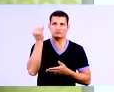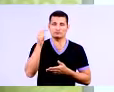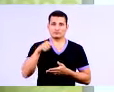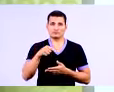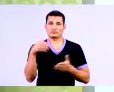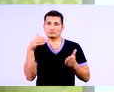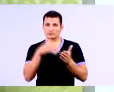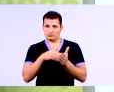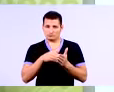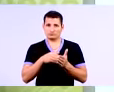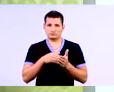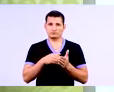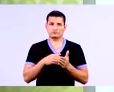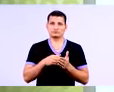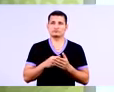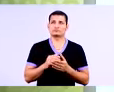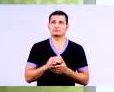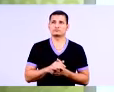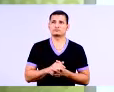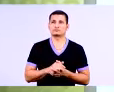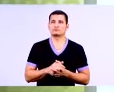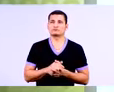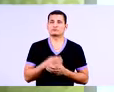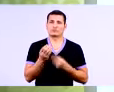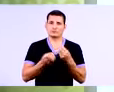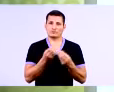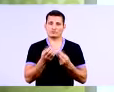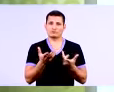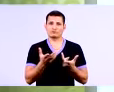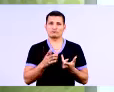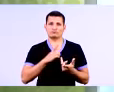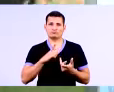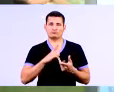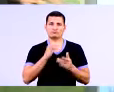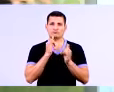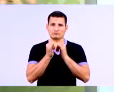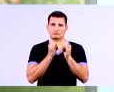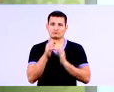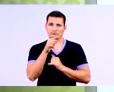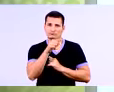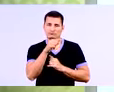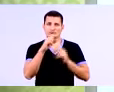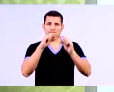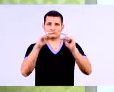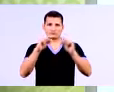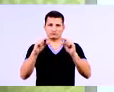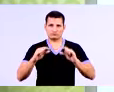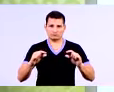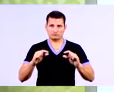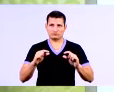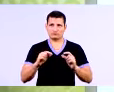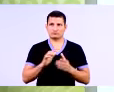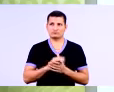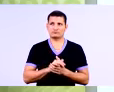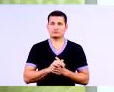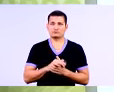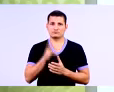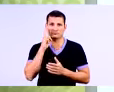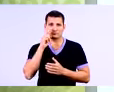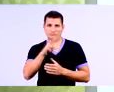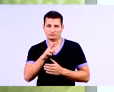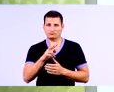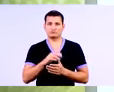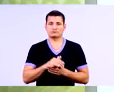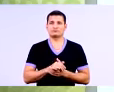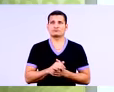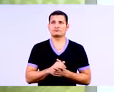último tópico que nós vamos trabalhar essa noite, é como obter a informação do que está no formulário. Atentem bem a esse item para que